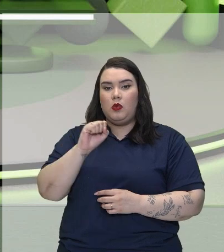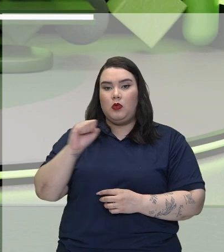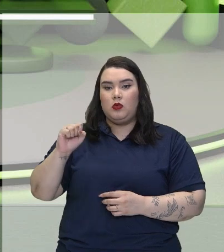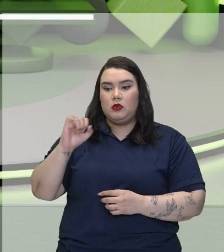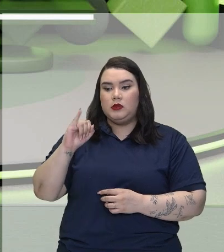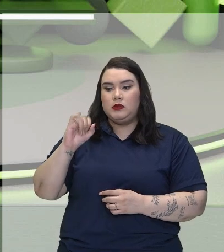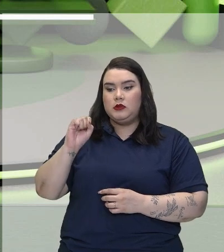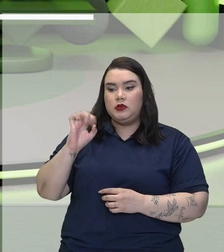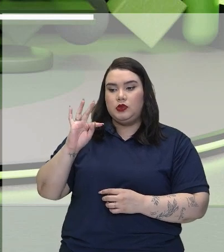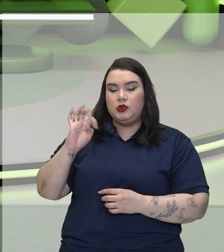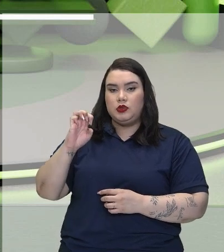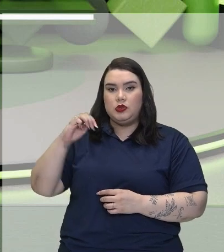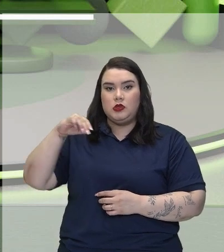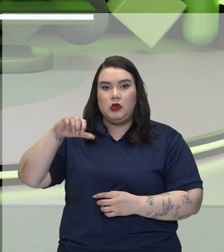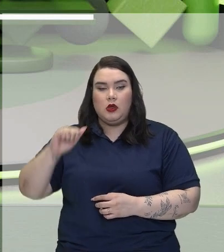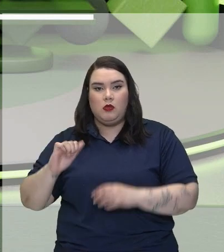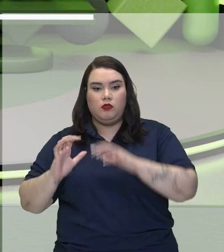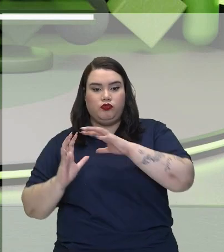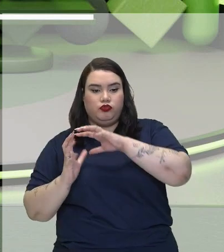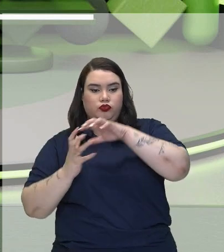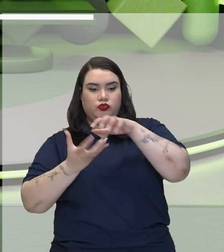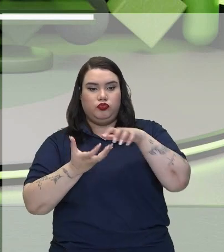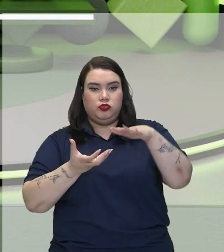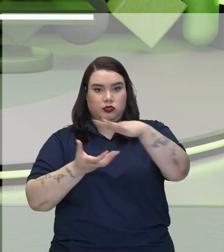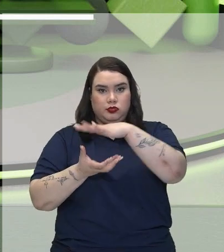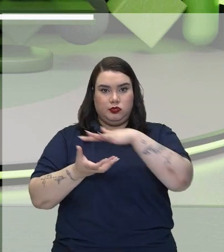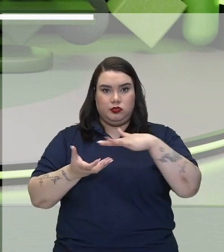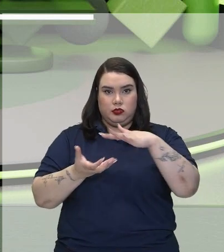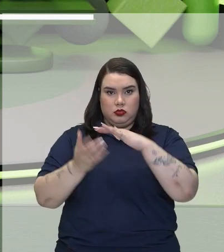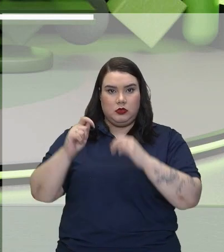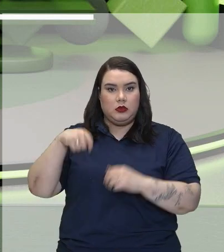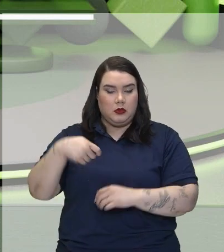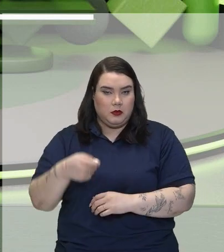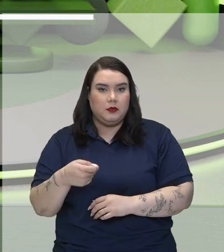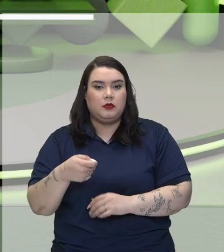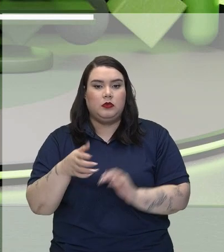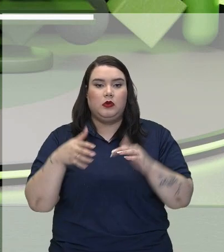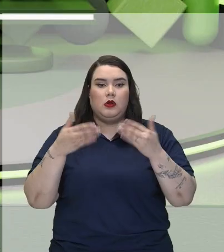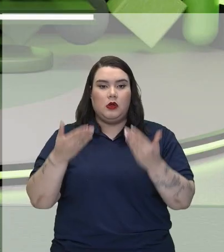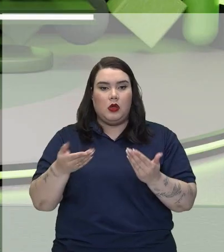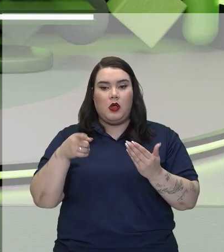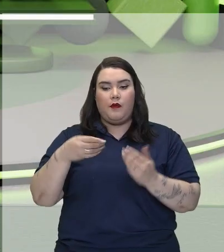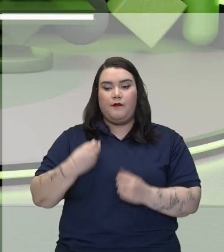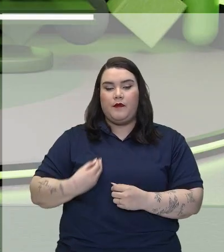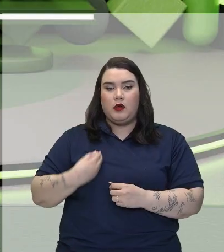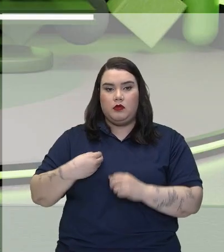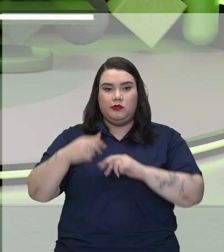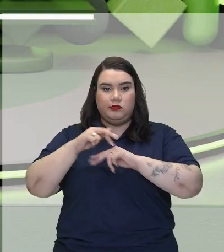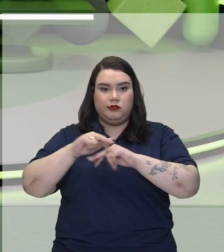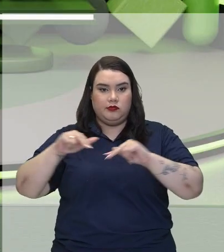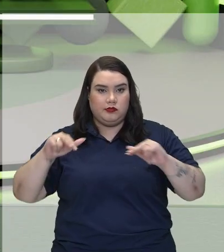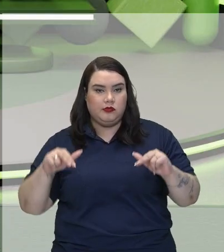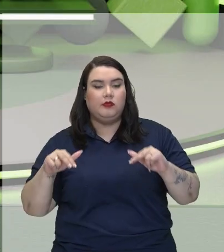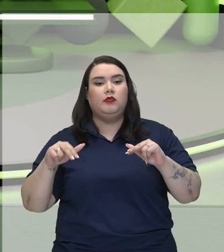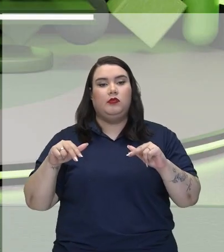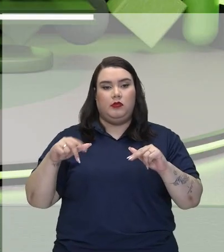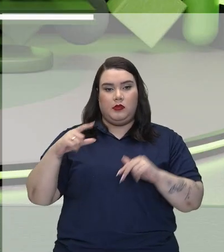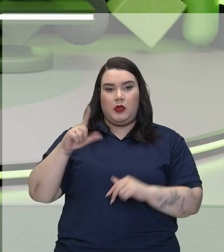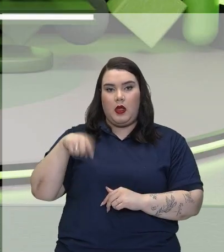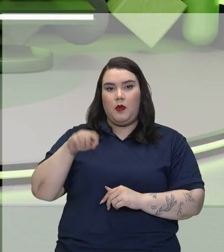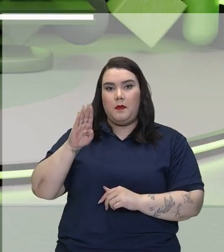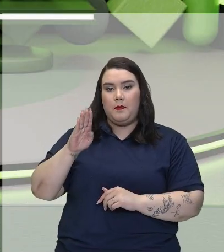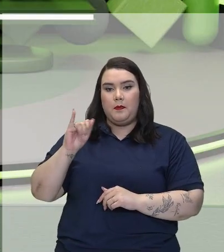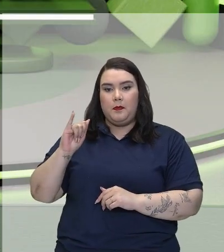eu falo de ecossistema, eu falo tanto dos seres bióticos, quando eu falo de seres bióticos, são aqueles que têm vida, que são